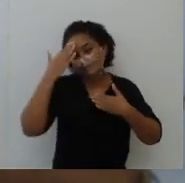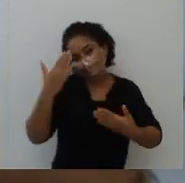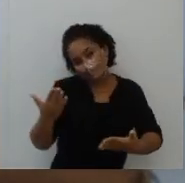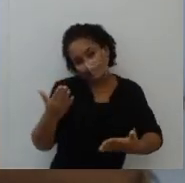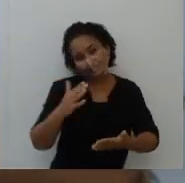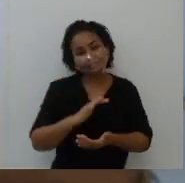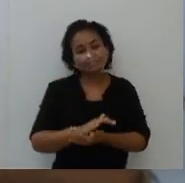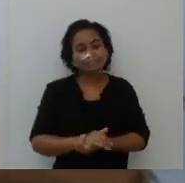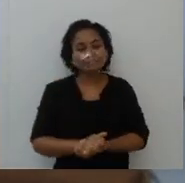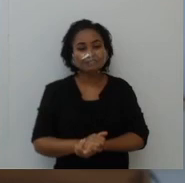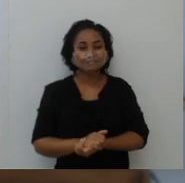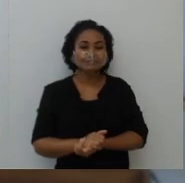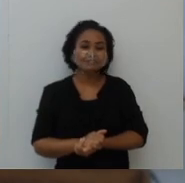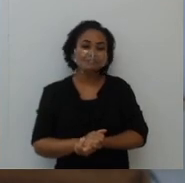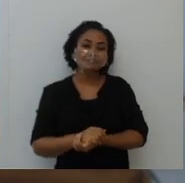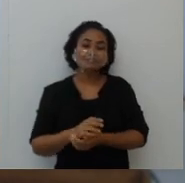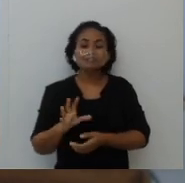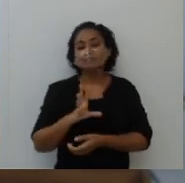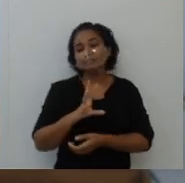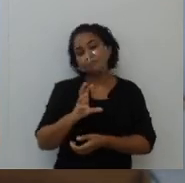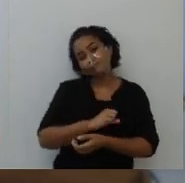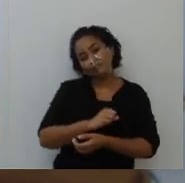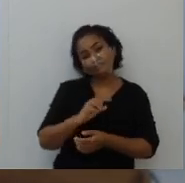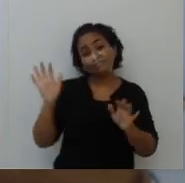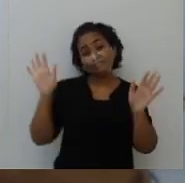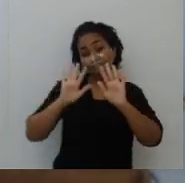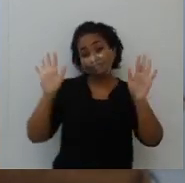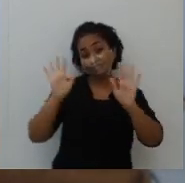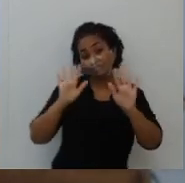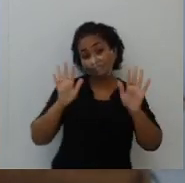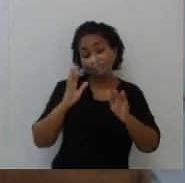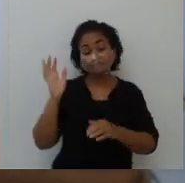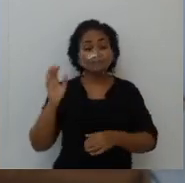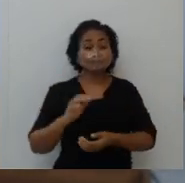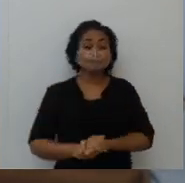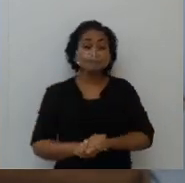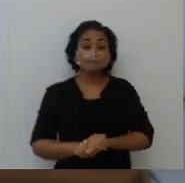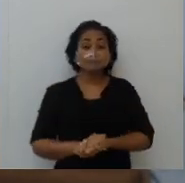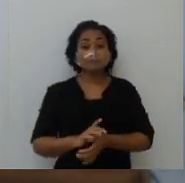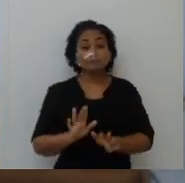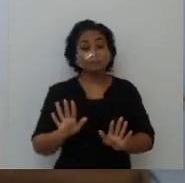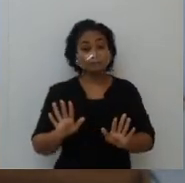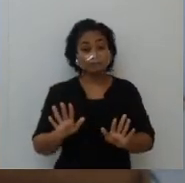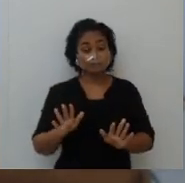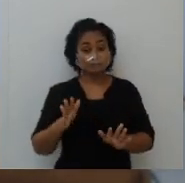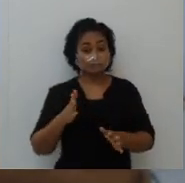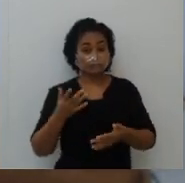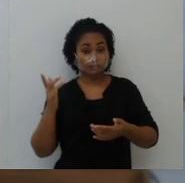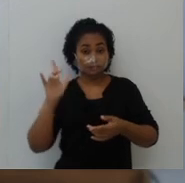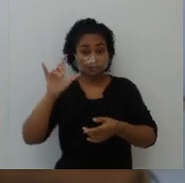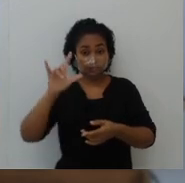much. This is all for today. See you next class. Bye. Ó, me